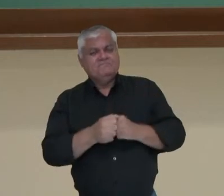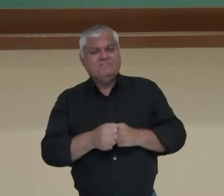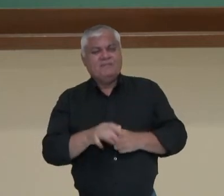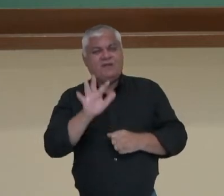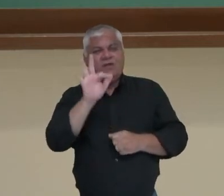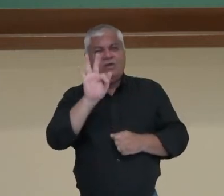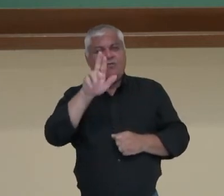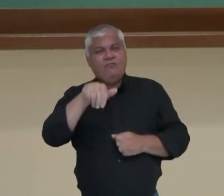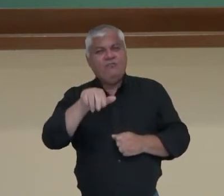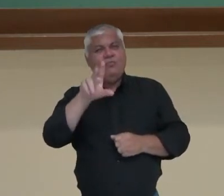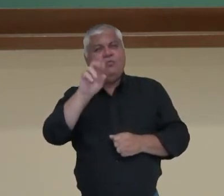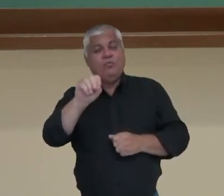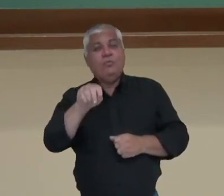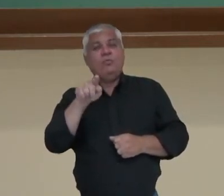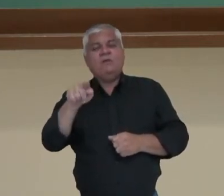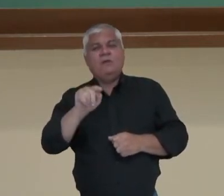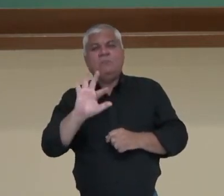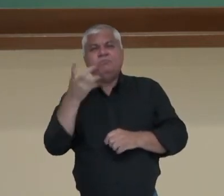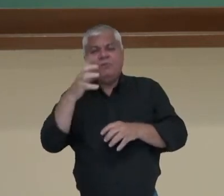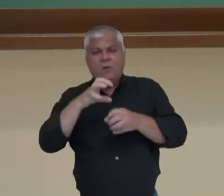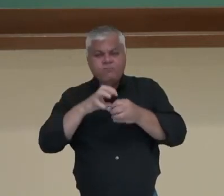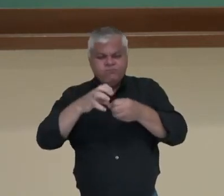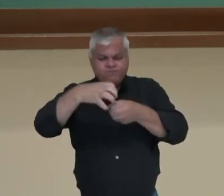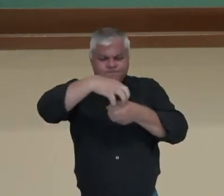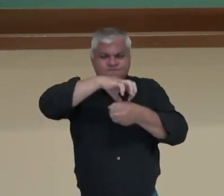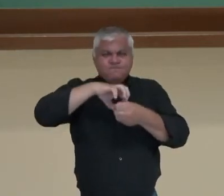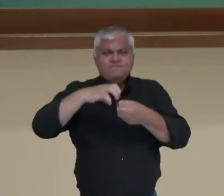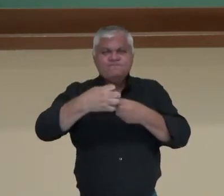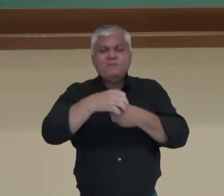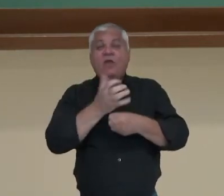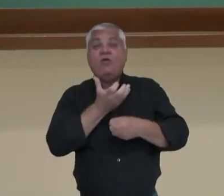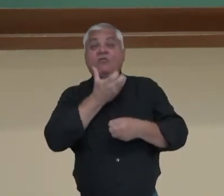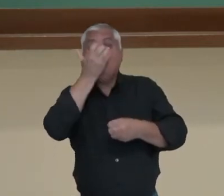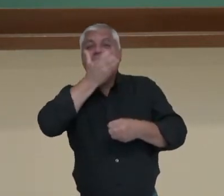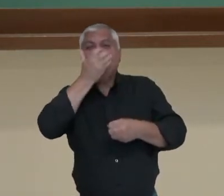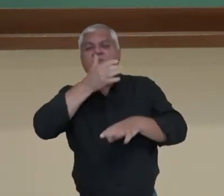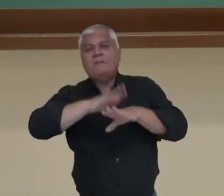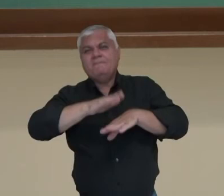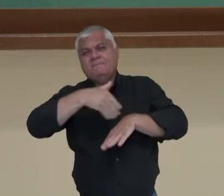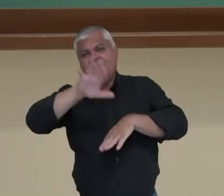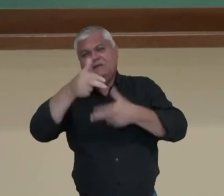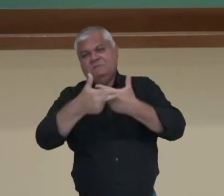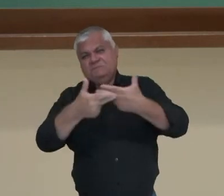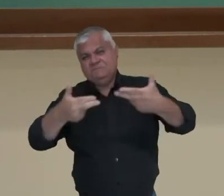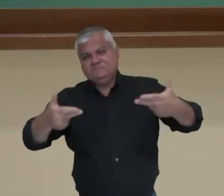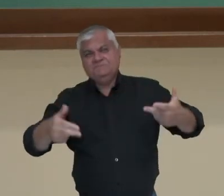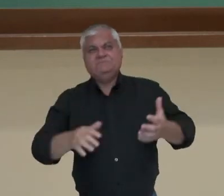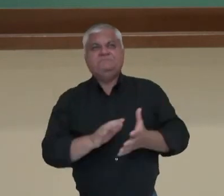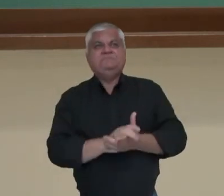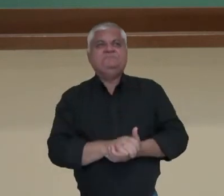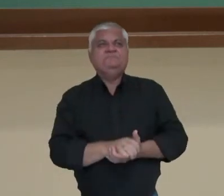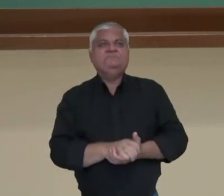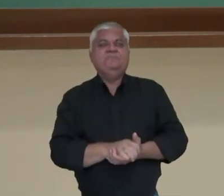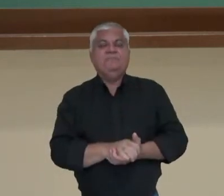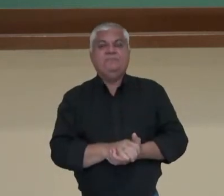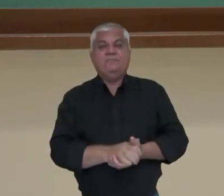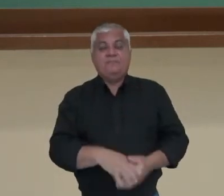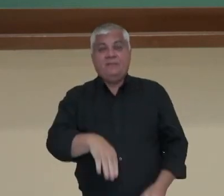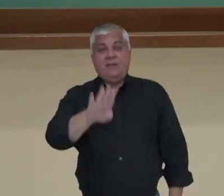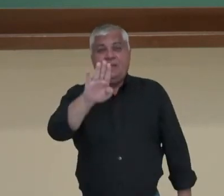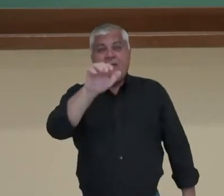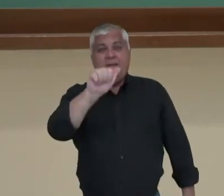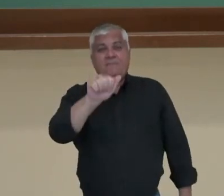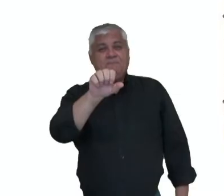fungos, né, que causam bolor, mas que no caso das trufas, por exemplo, são comestíveis, ok? Basidiomicota, que